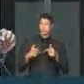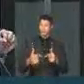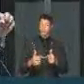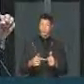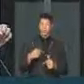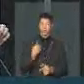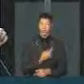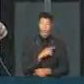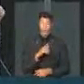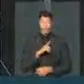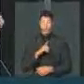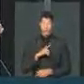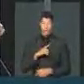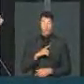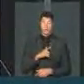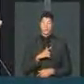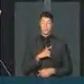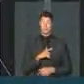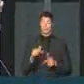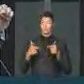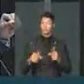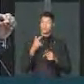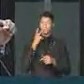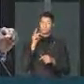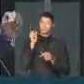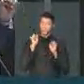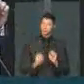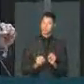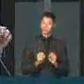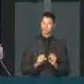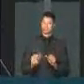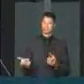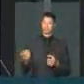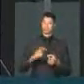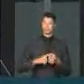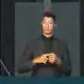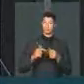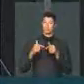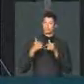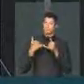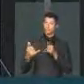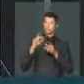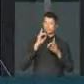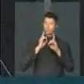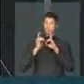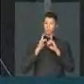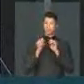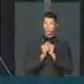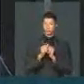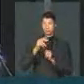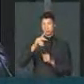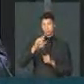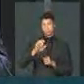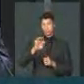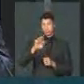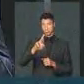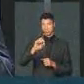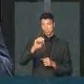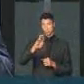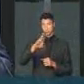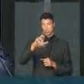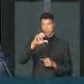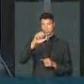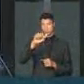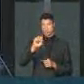luta. Nós temos lutado para que a gente possa retomar uma linha de diálogo com a Petrobras para que ela